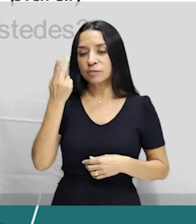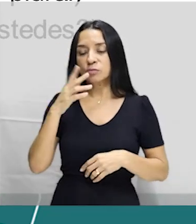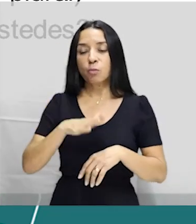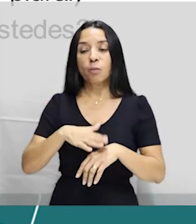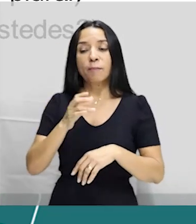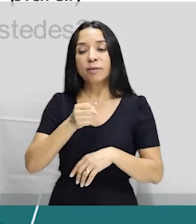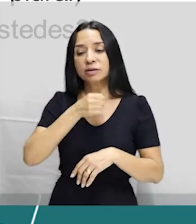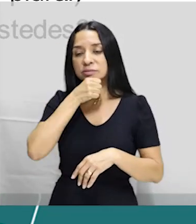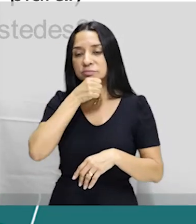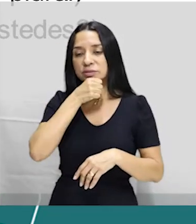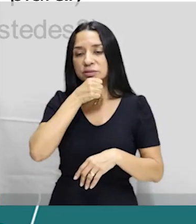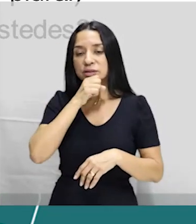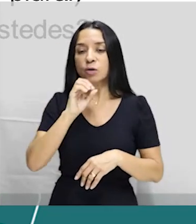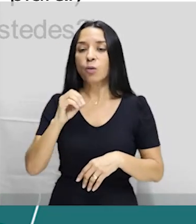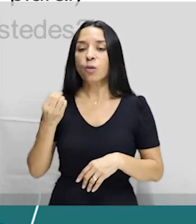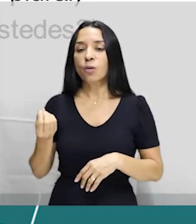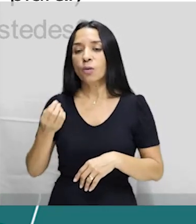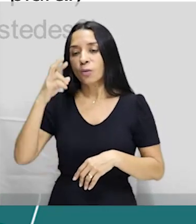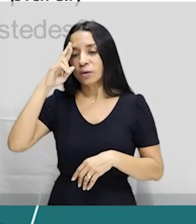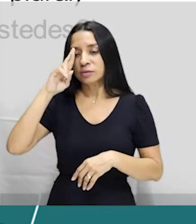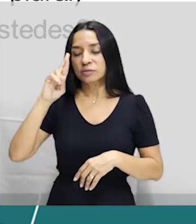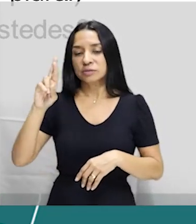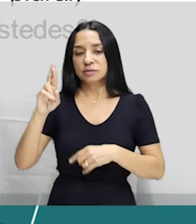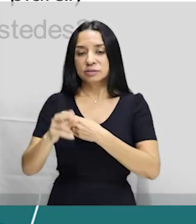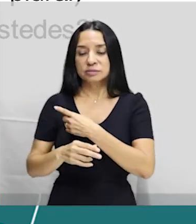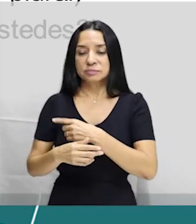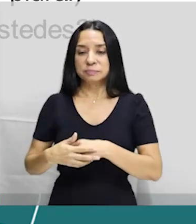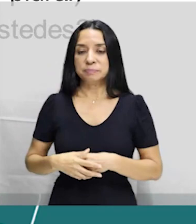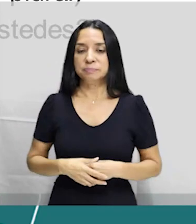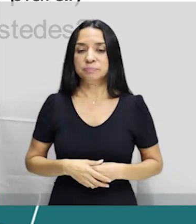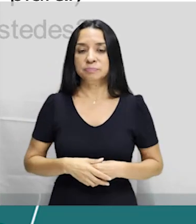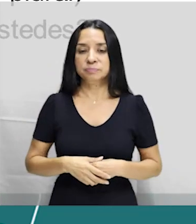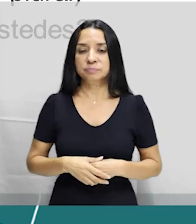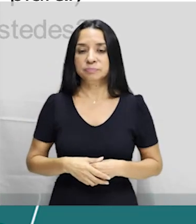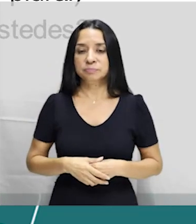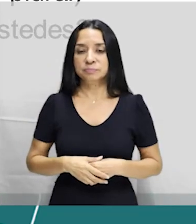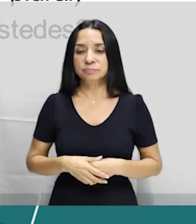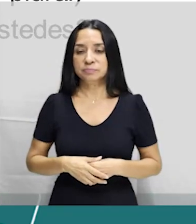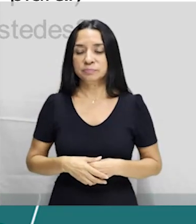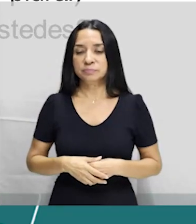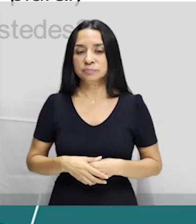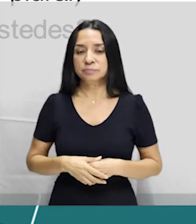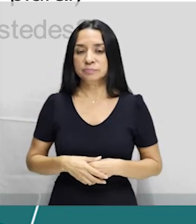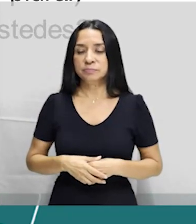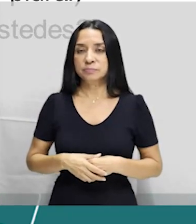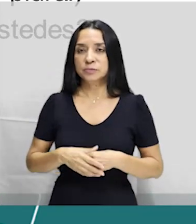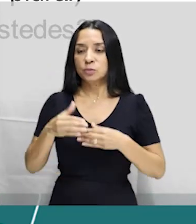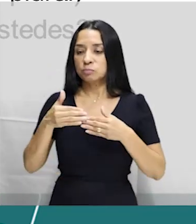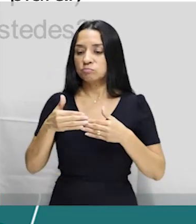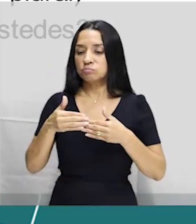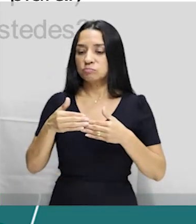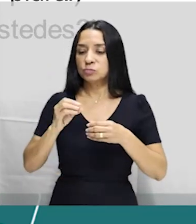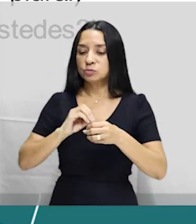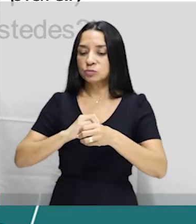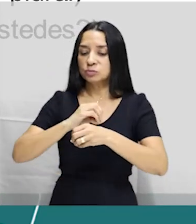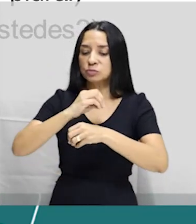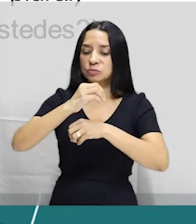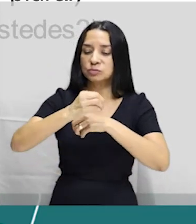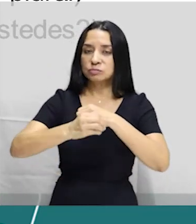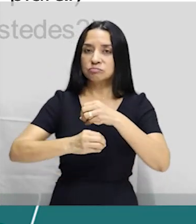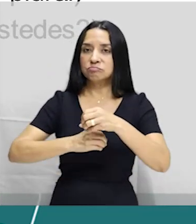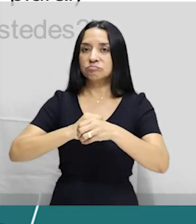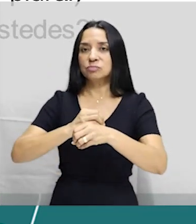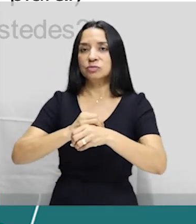velha ou com autoridade. Durante o dia, hasta metade da tarde. Então, durante o dia e até a metade